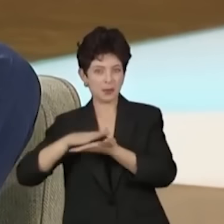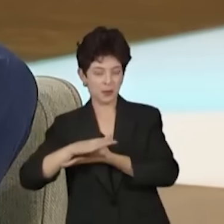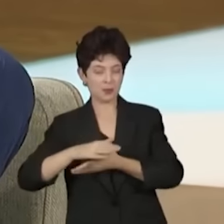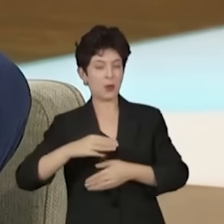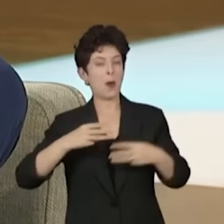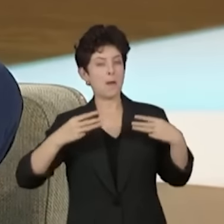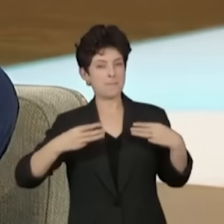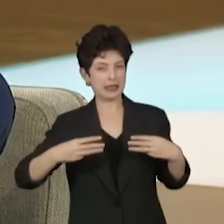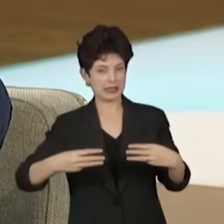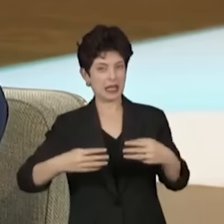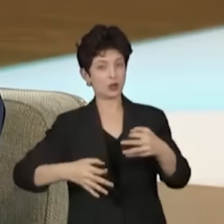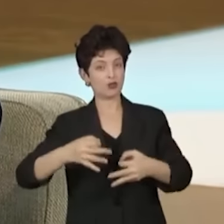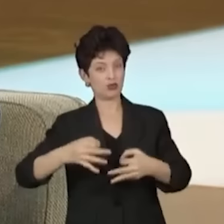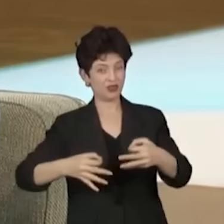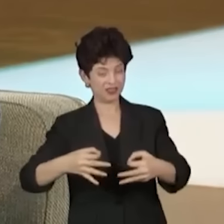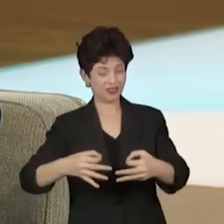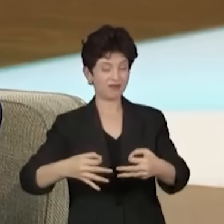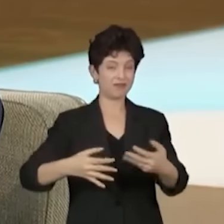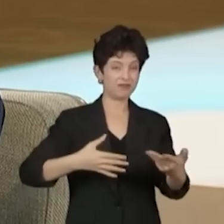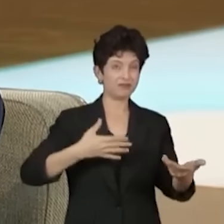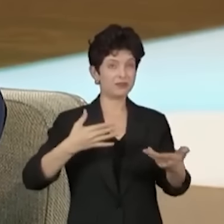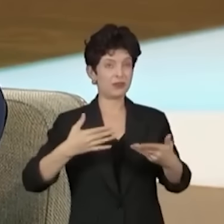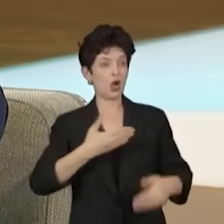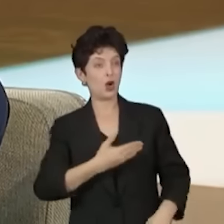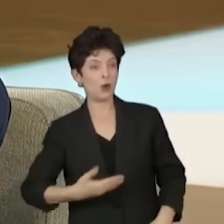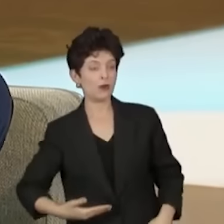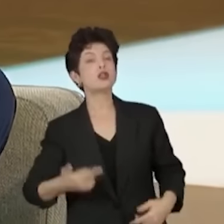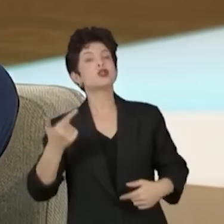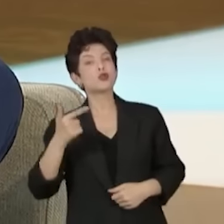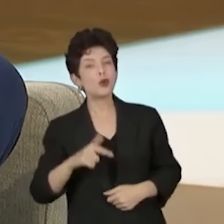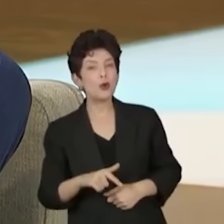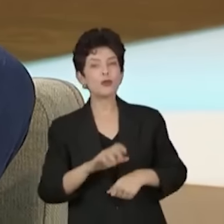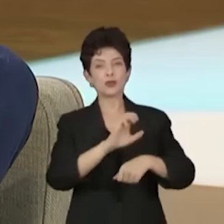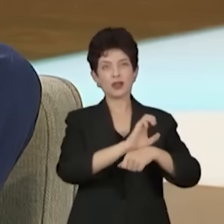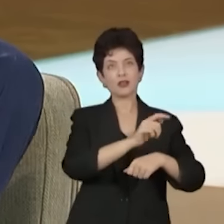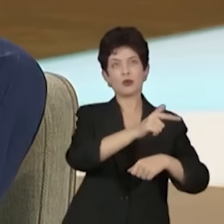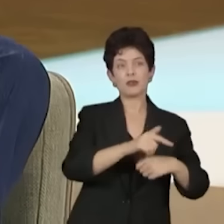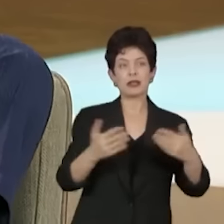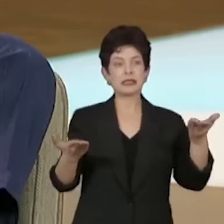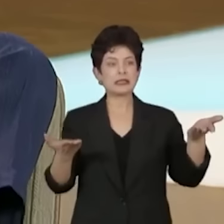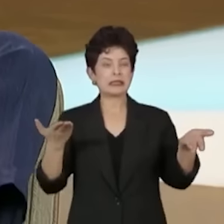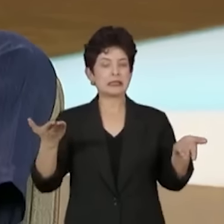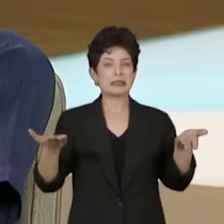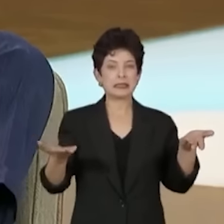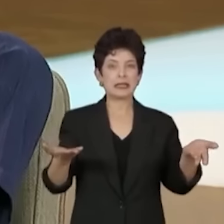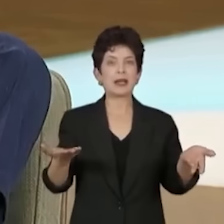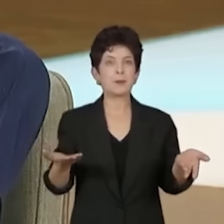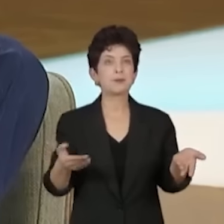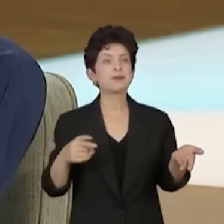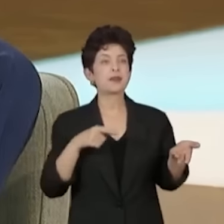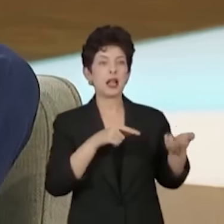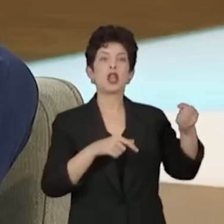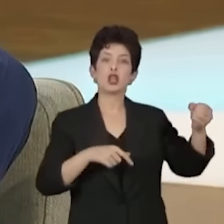Ministério da Justiça tive com o governador novamente E aí a ele